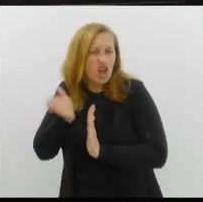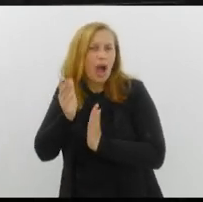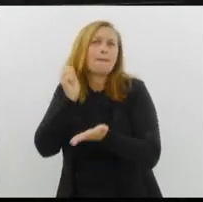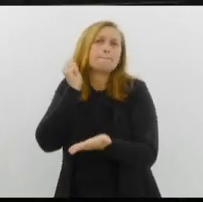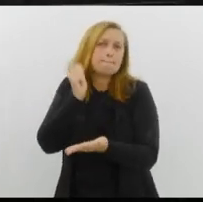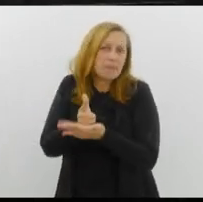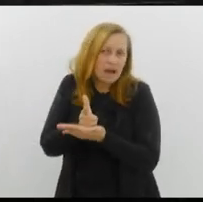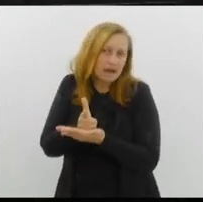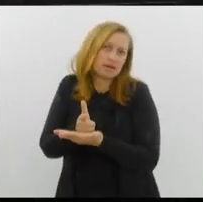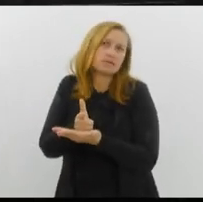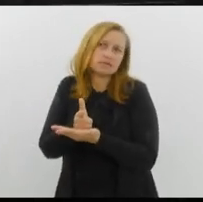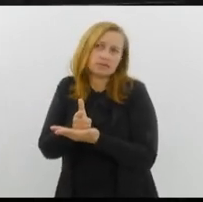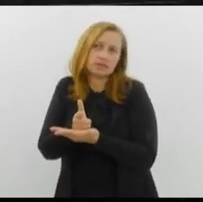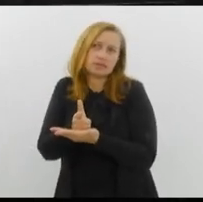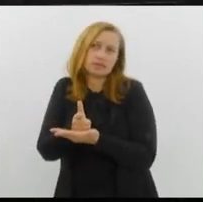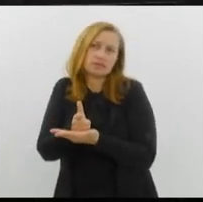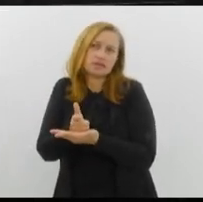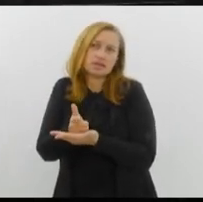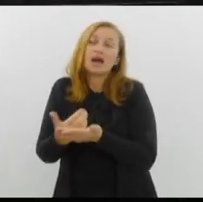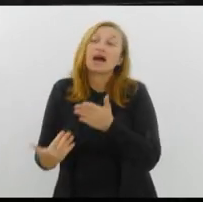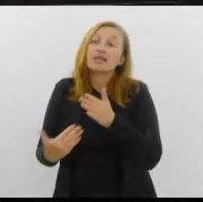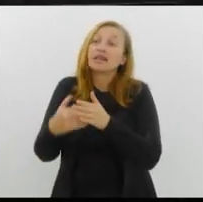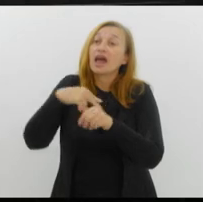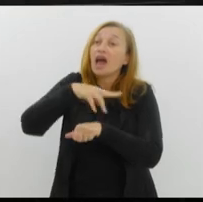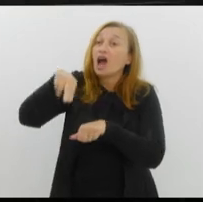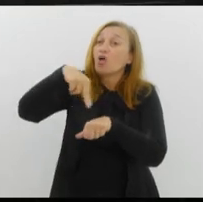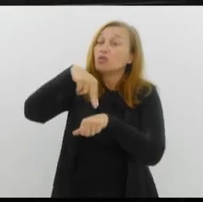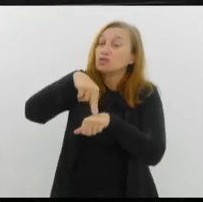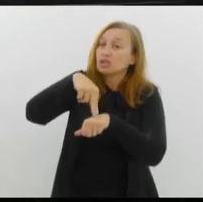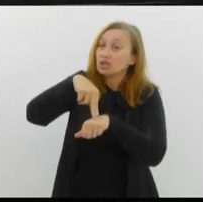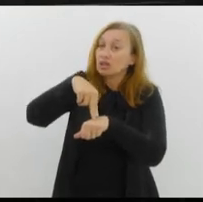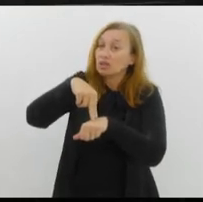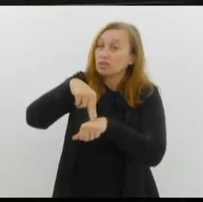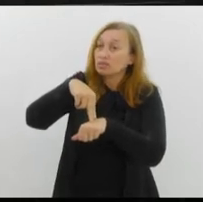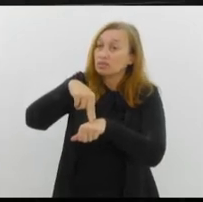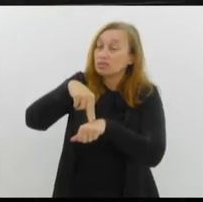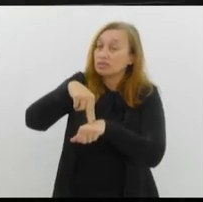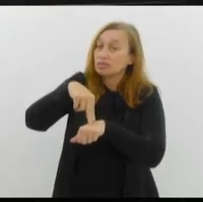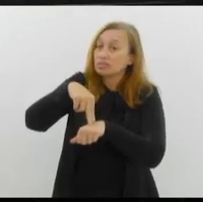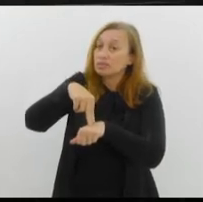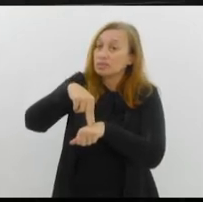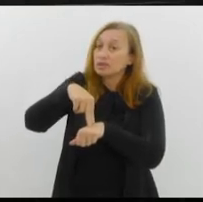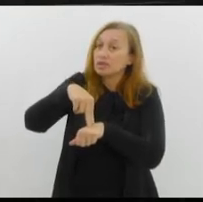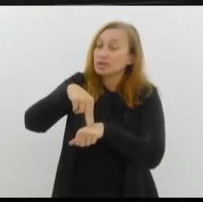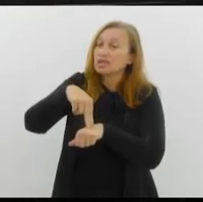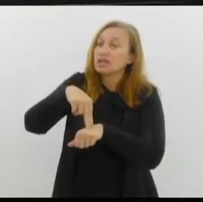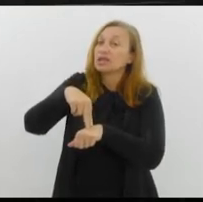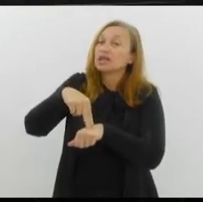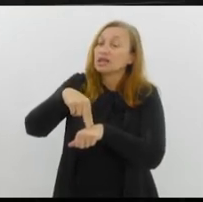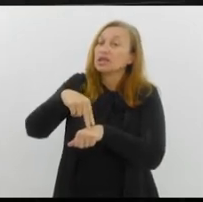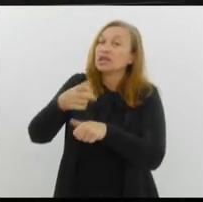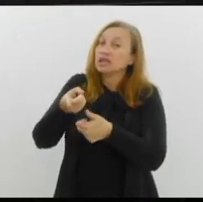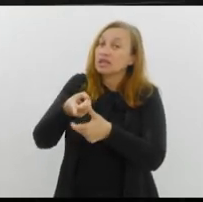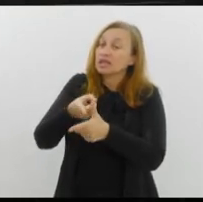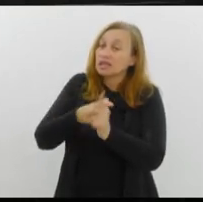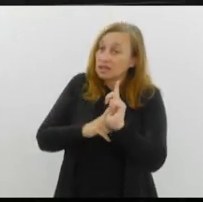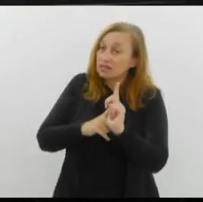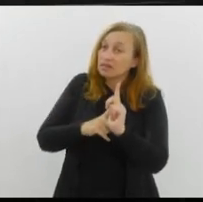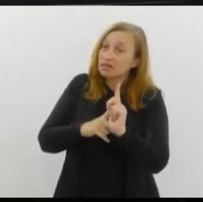paga e até a União nos deveria. Demonstrei também, senhora